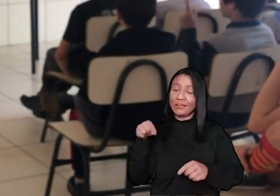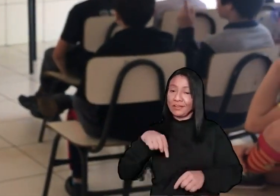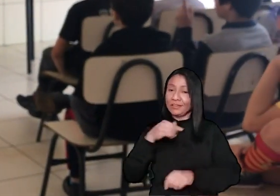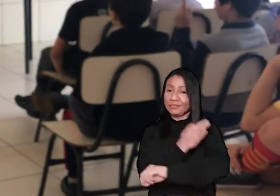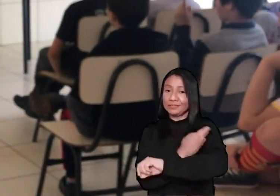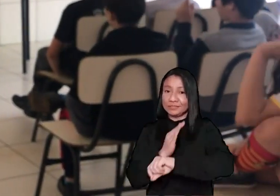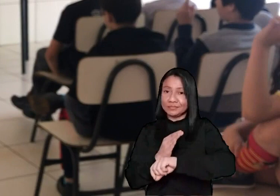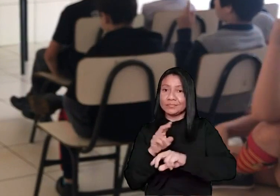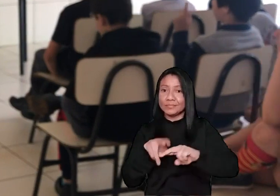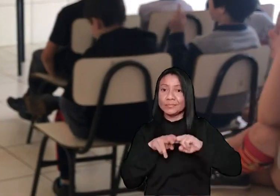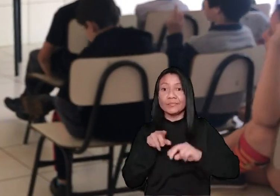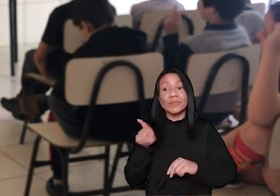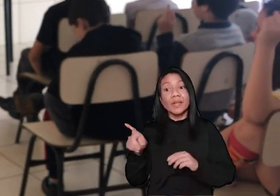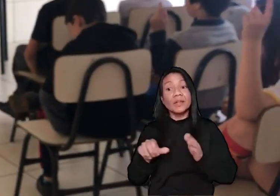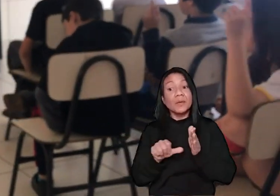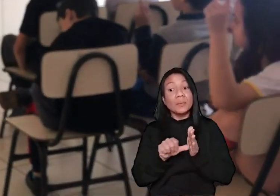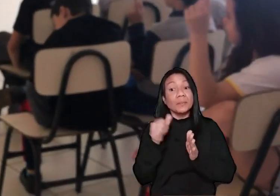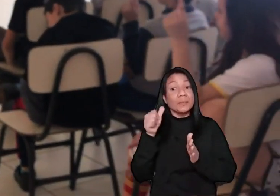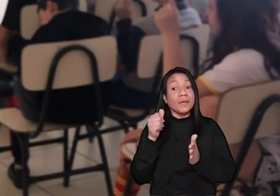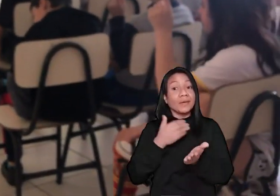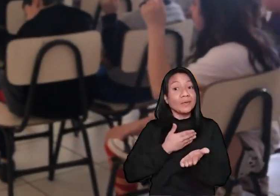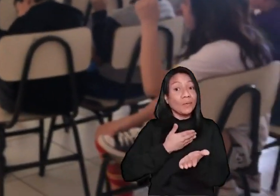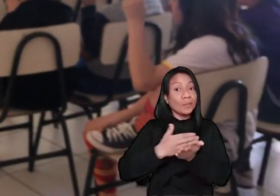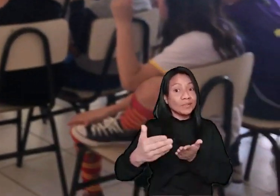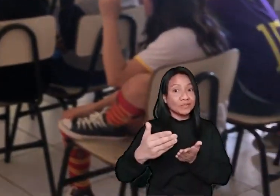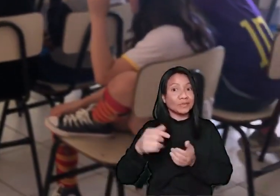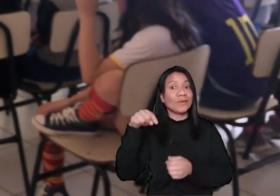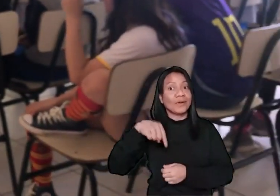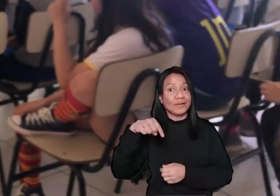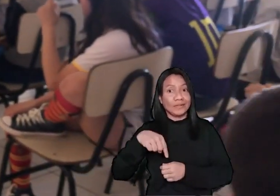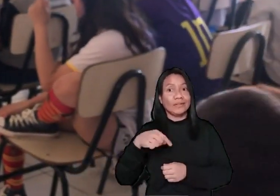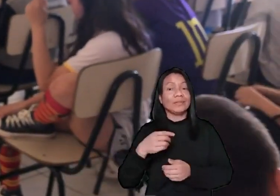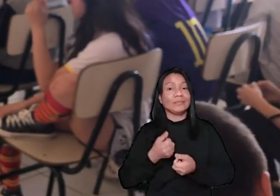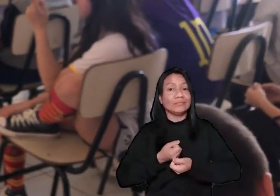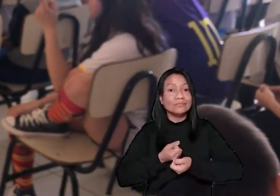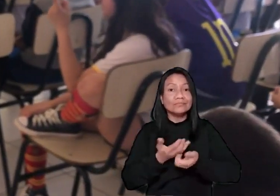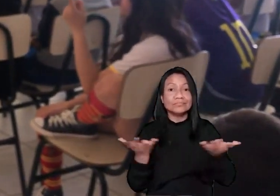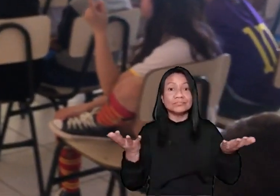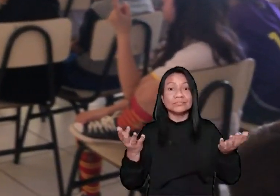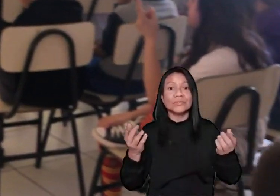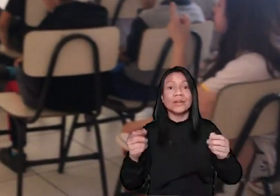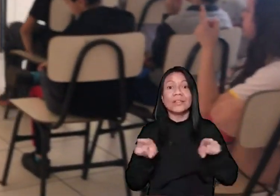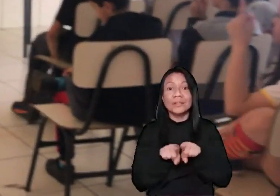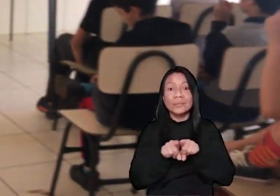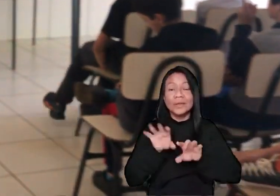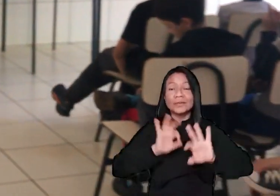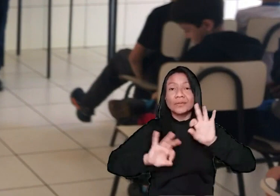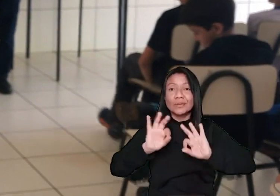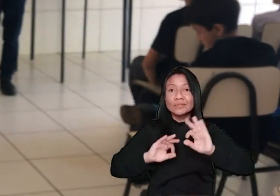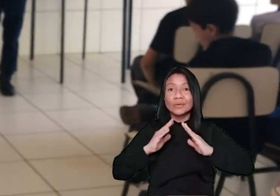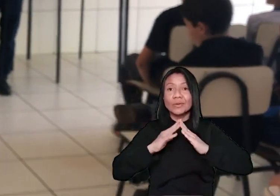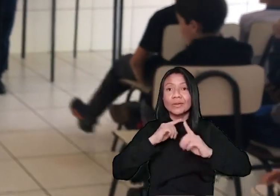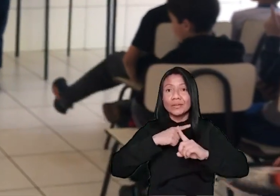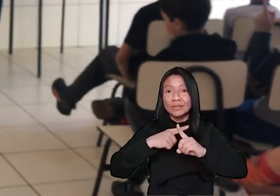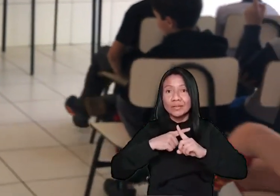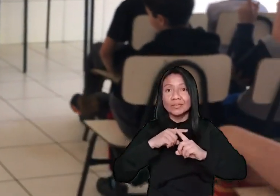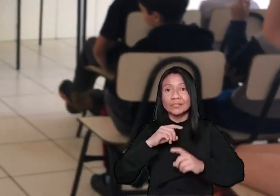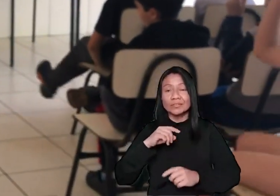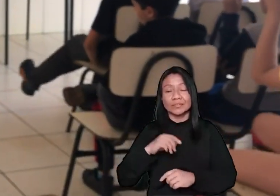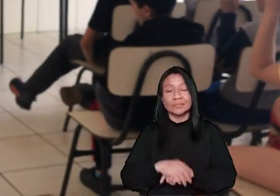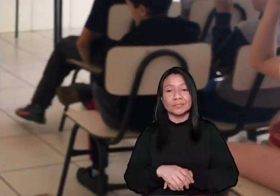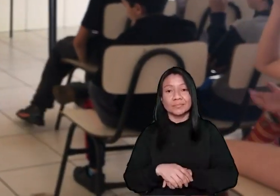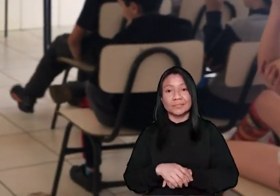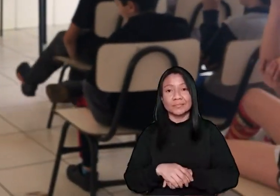os movimentos, a catequese, né? Então ele é um dos nomes mais importantes da nossa história, tá? Tanto que leva o